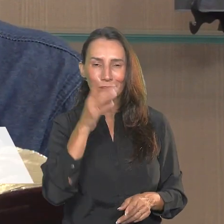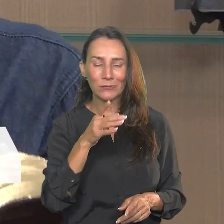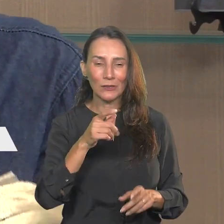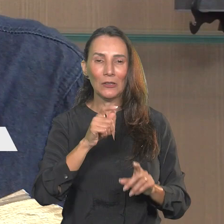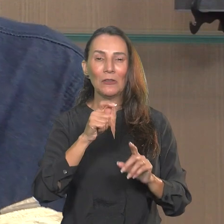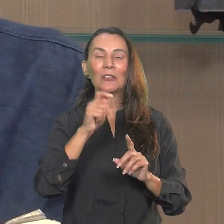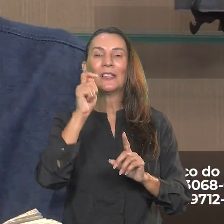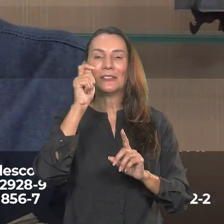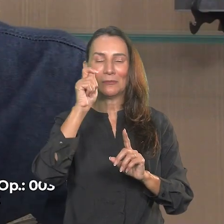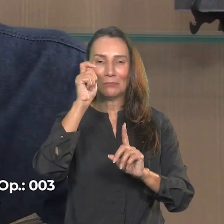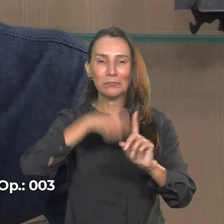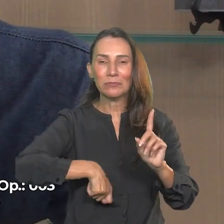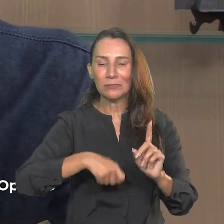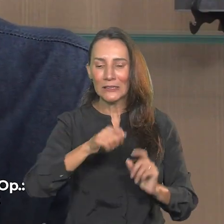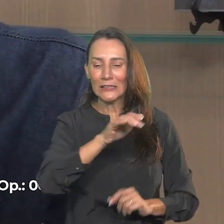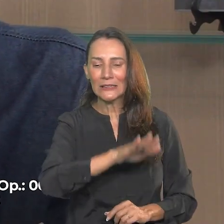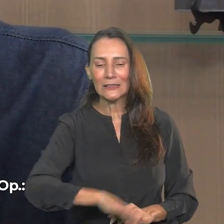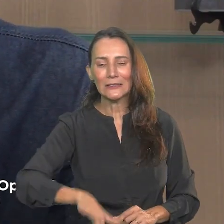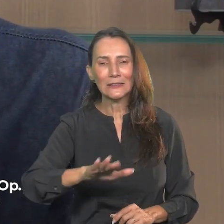abuso sexual de crianças.